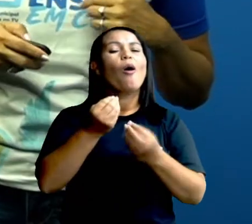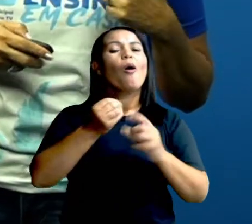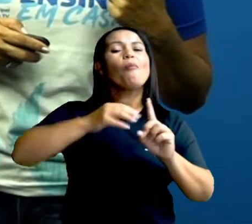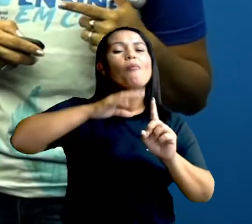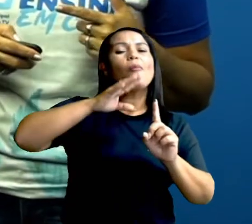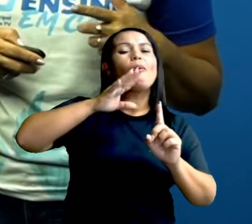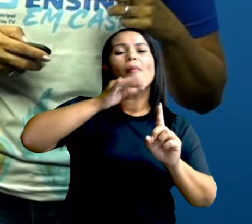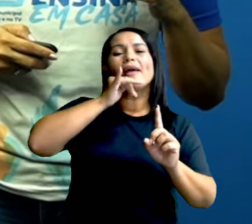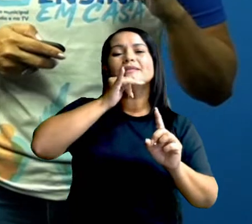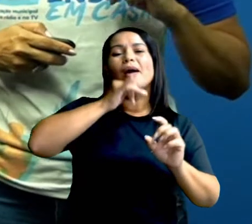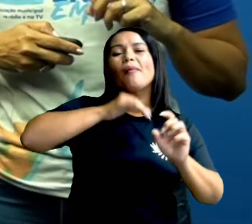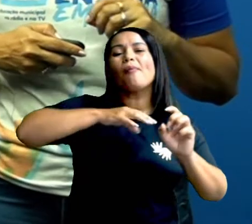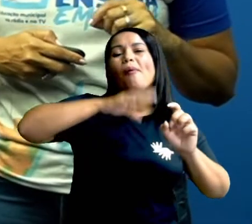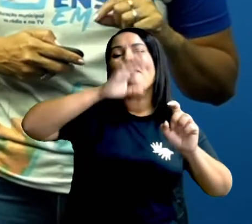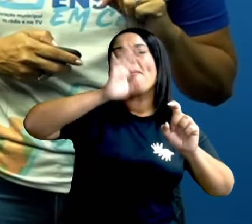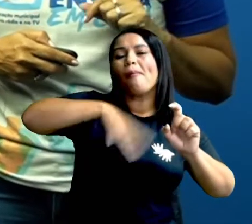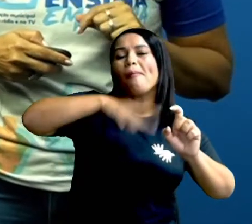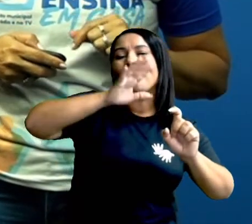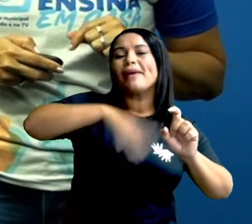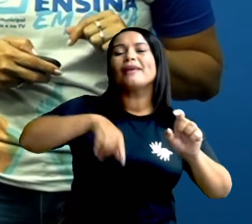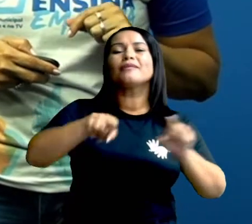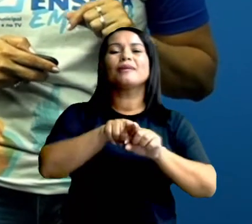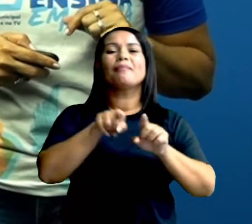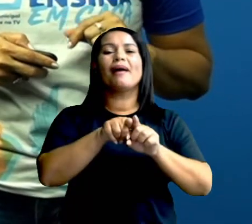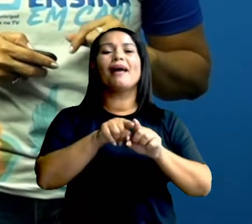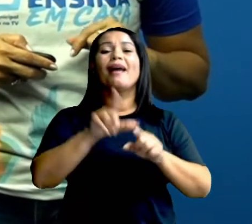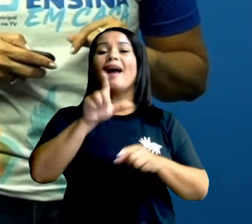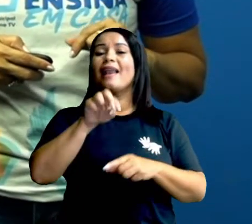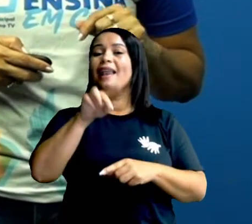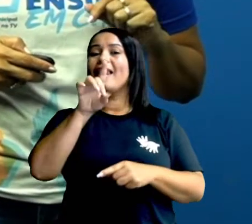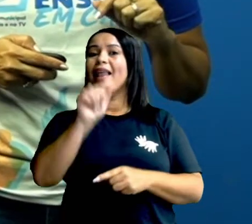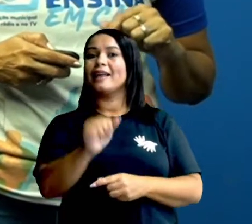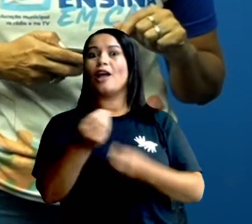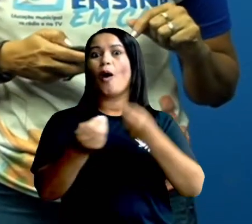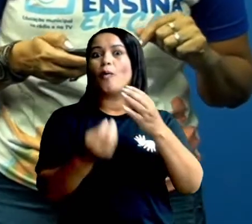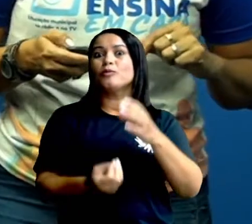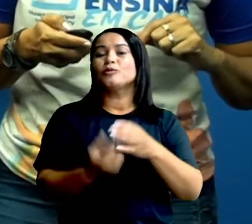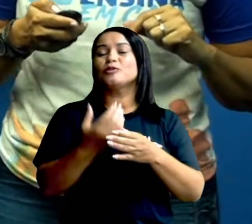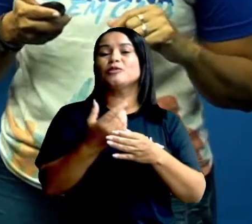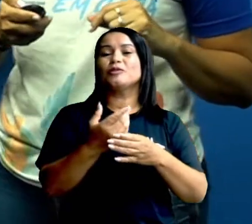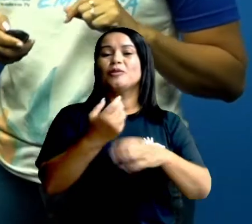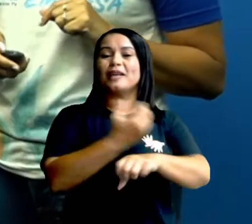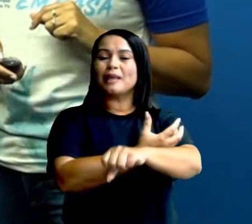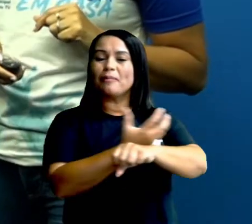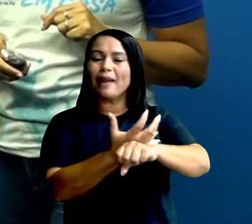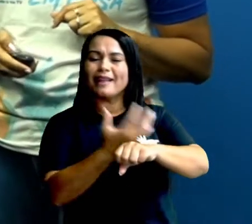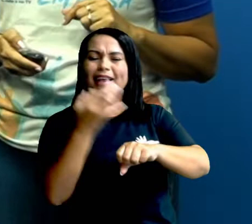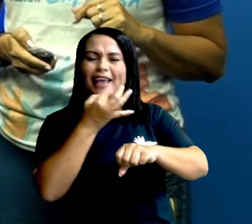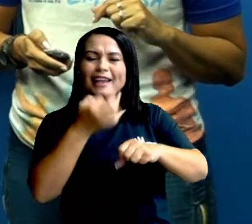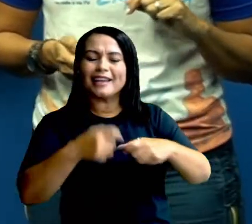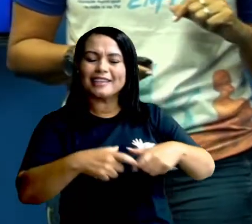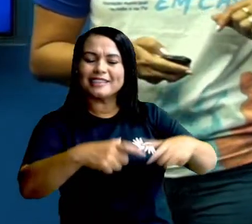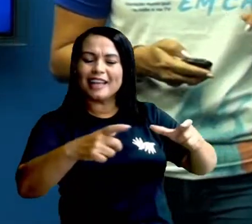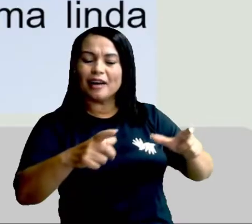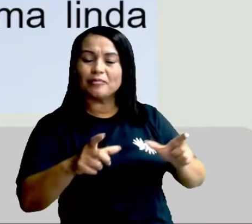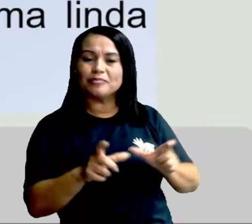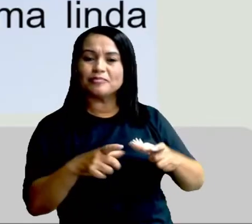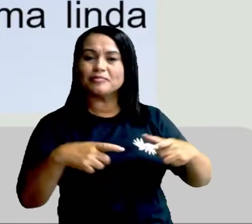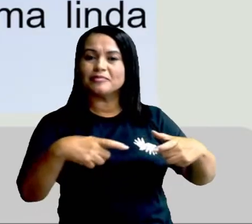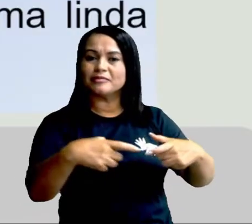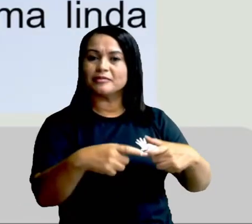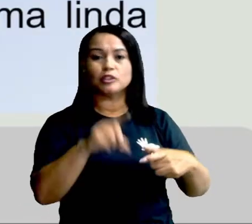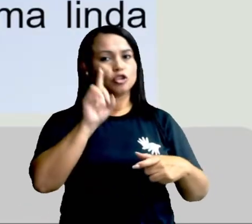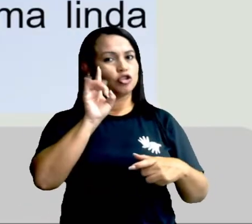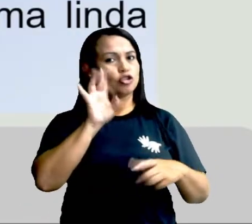mito, qual é a lenda sobre a origem dessa planta aí, que é linda, tá certo? Vamos ver.